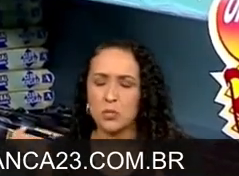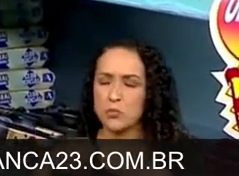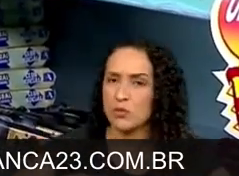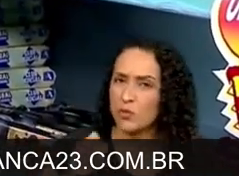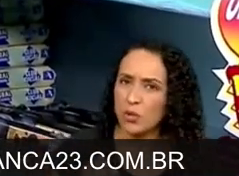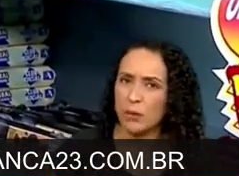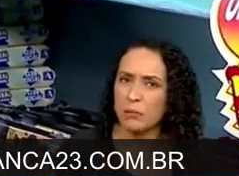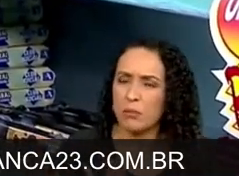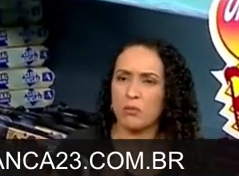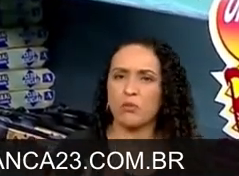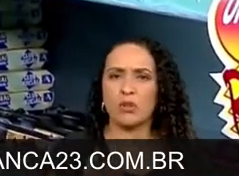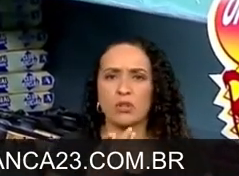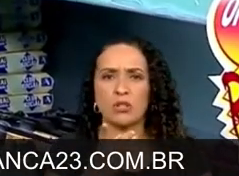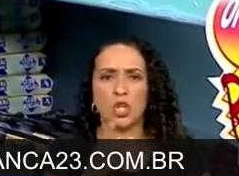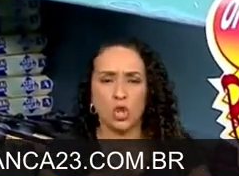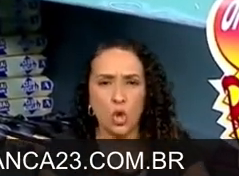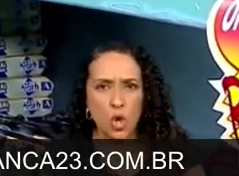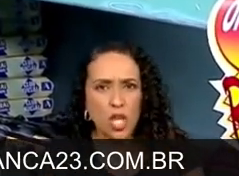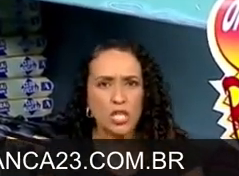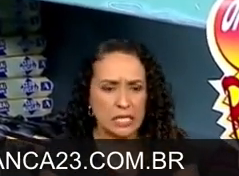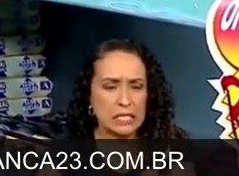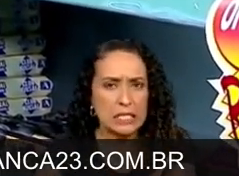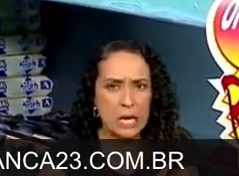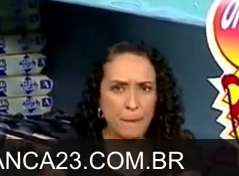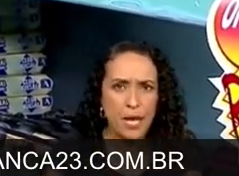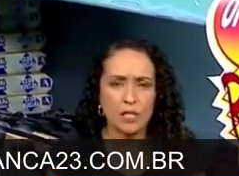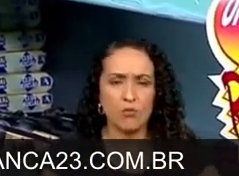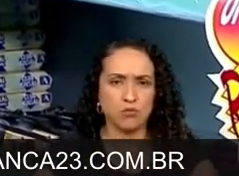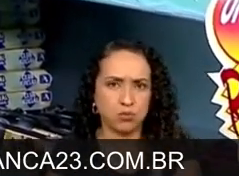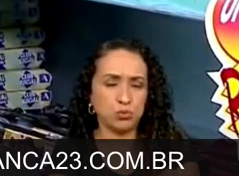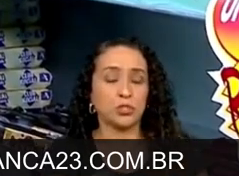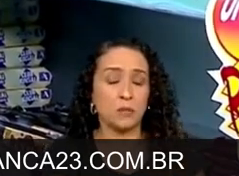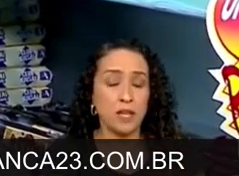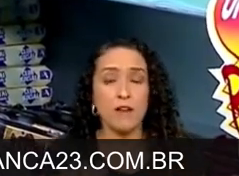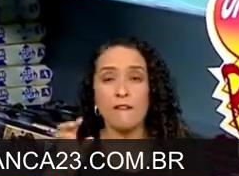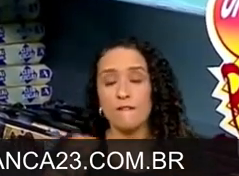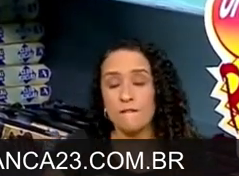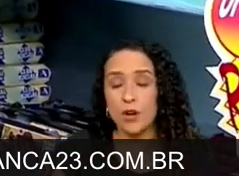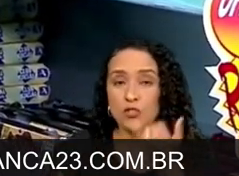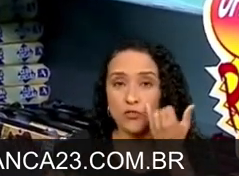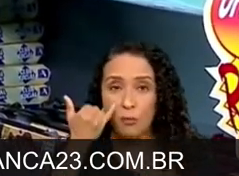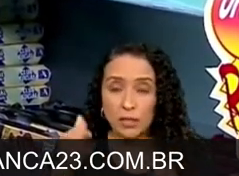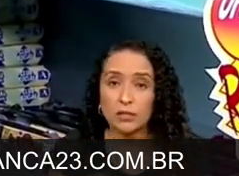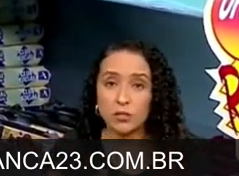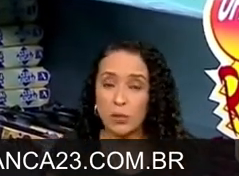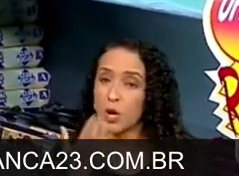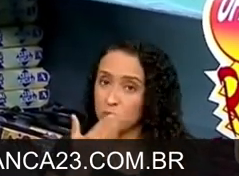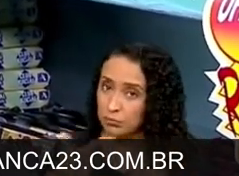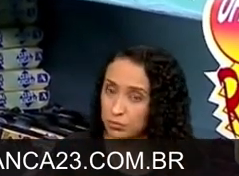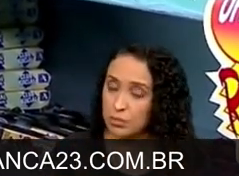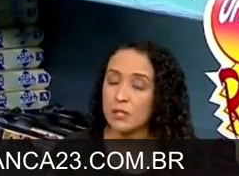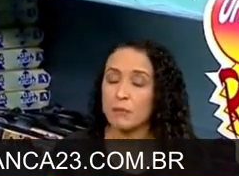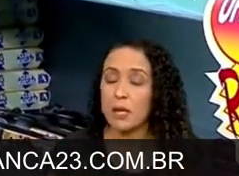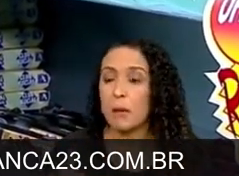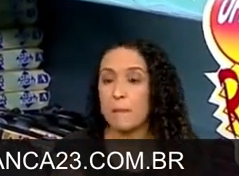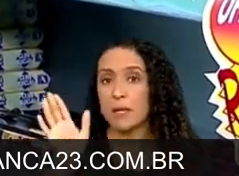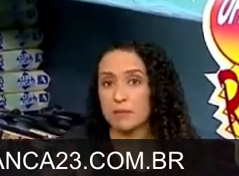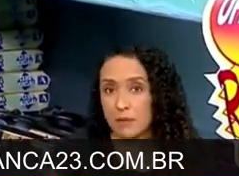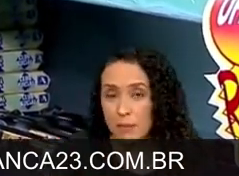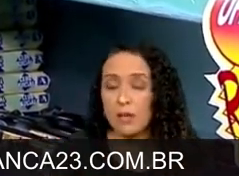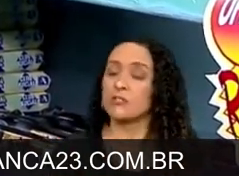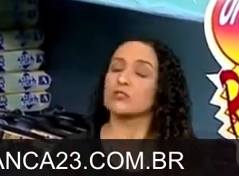como diabetes e obesidade. Além da falta de informação sobre alimentação e do preço mais baixo desses